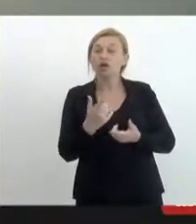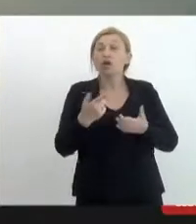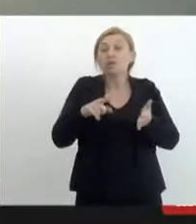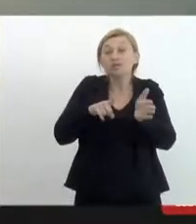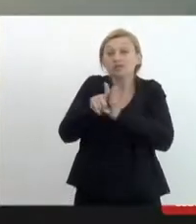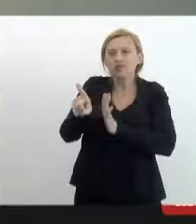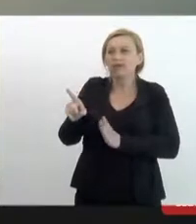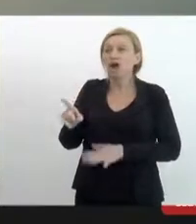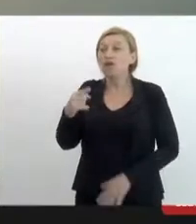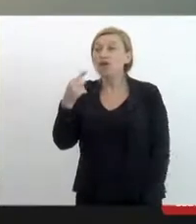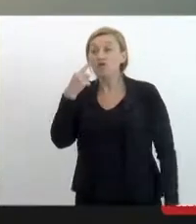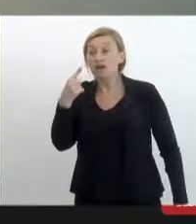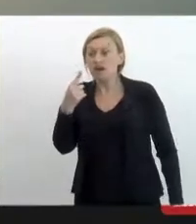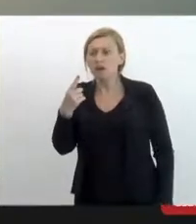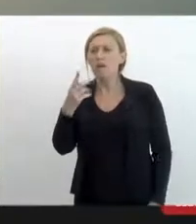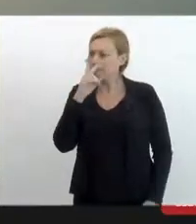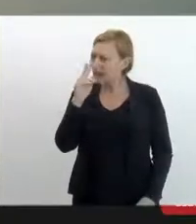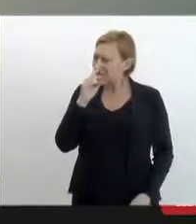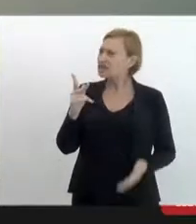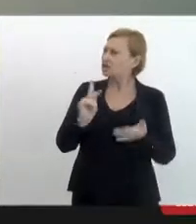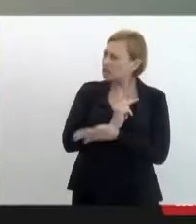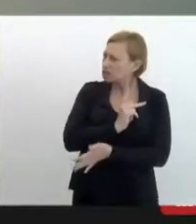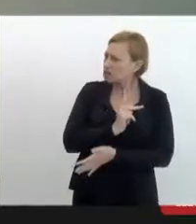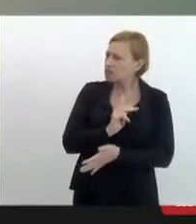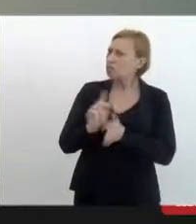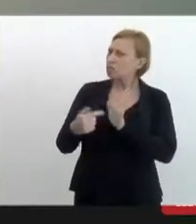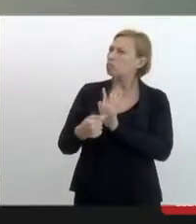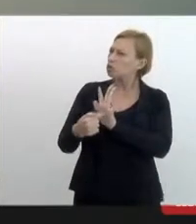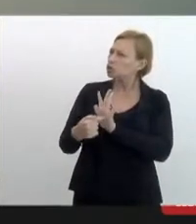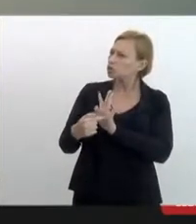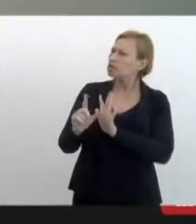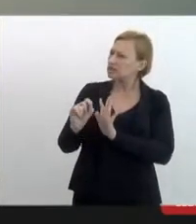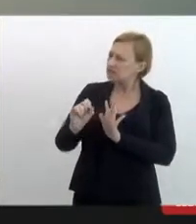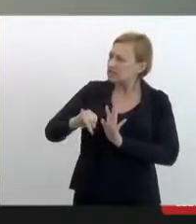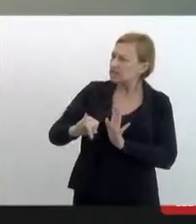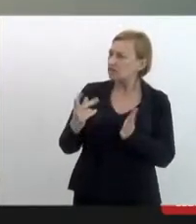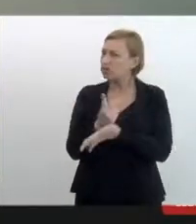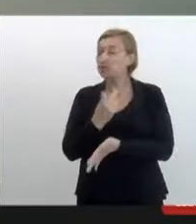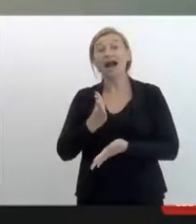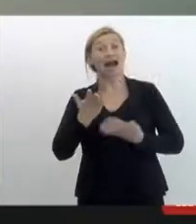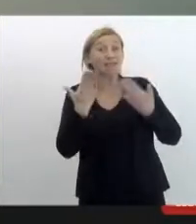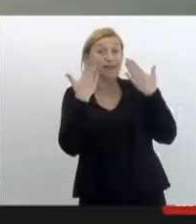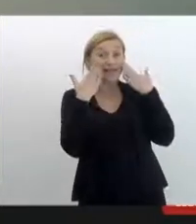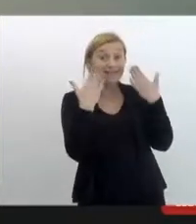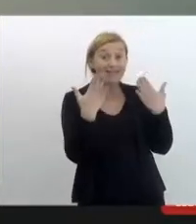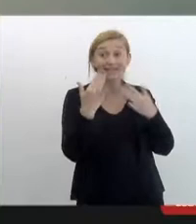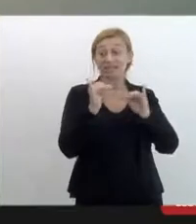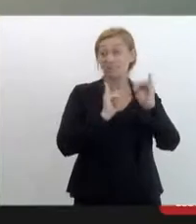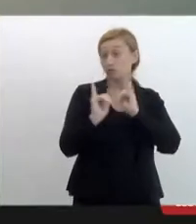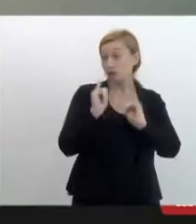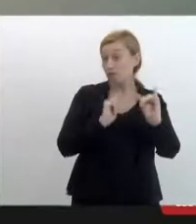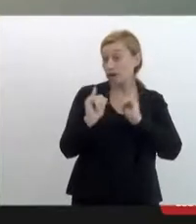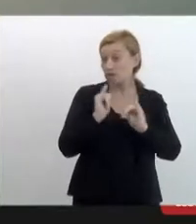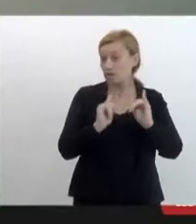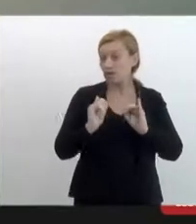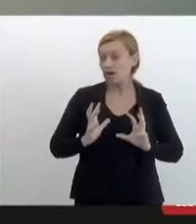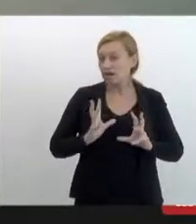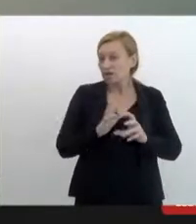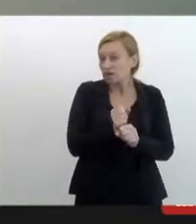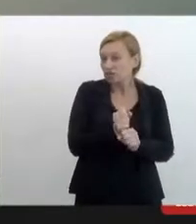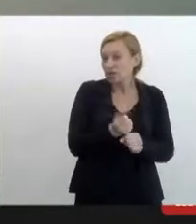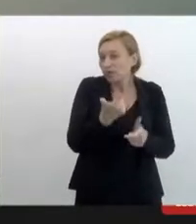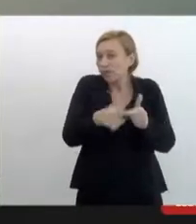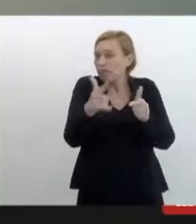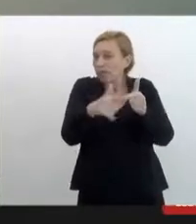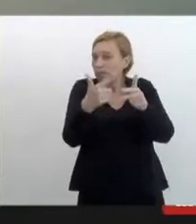para ele, olha, me parece que aconteceu isso, me demonstra que aconteceu isso. E eles não apresentam as informações e aí vem aquela somatória de